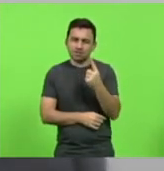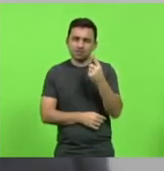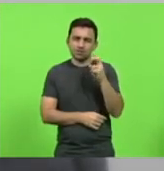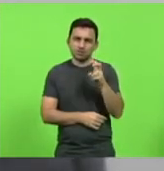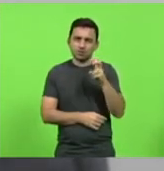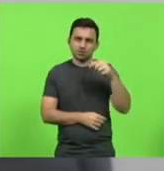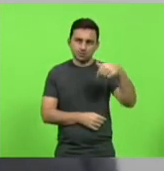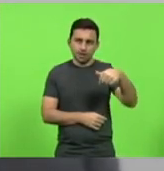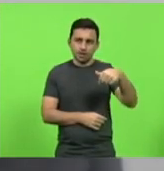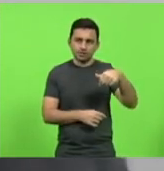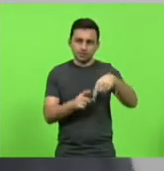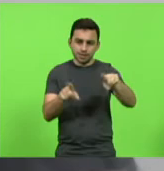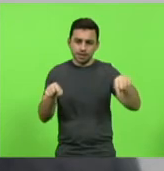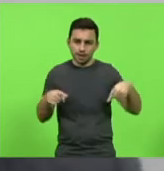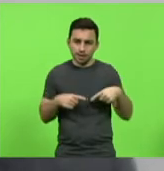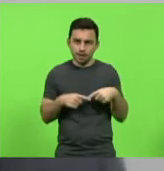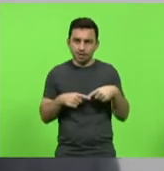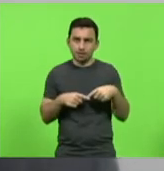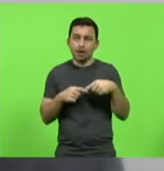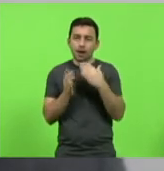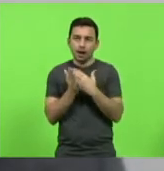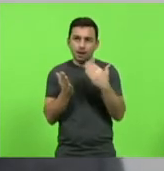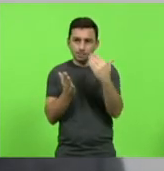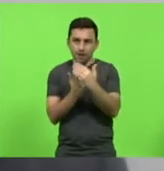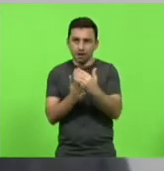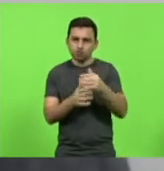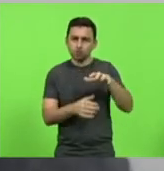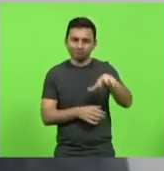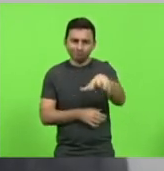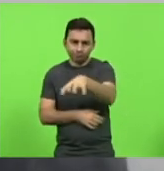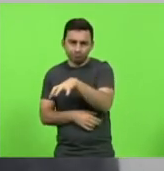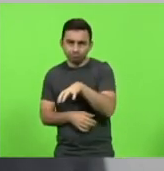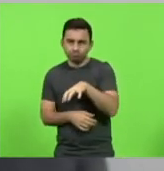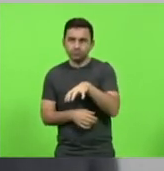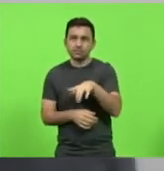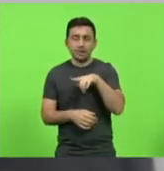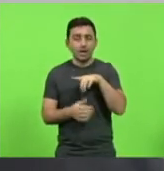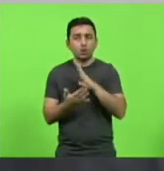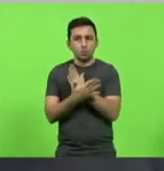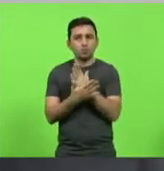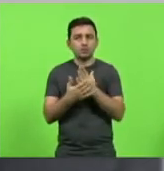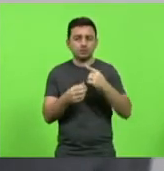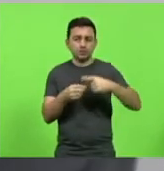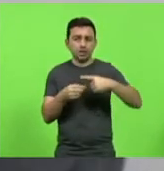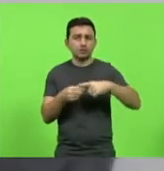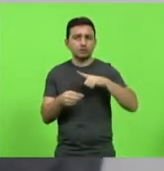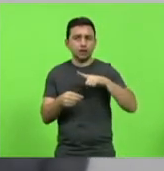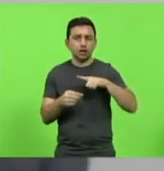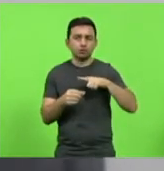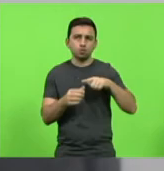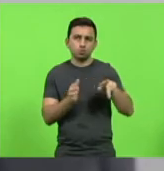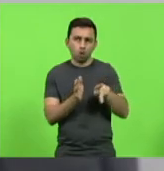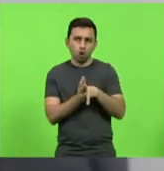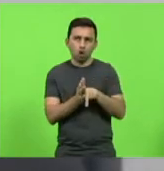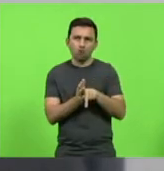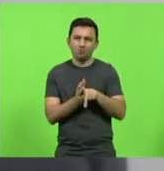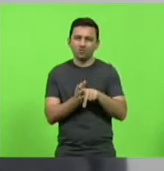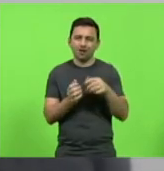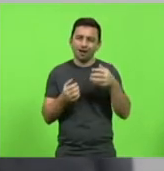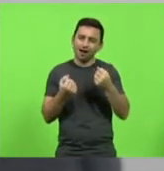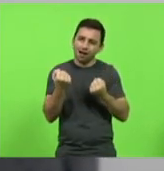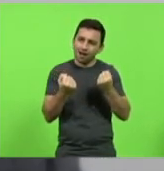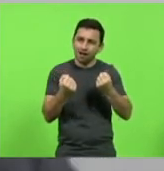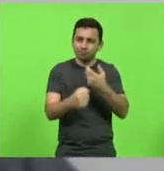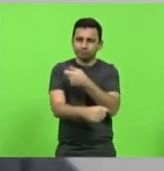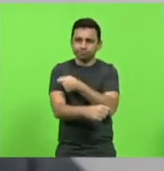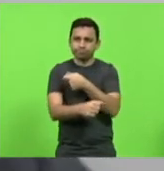1.157 salas de vacina, mais os pontos de vacinação que alguns municípios estão fazendo, por exemplo, drive-thru e outros,